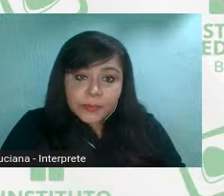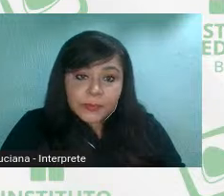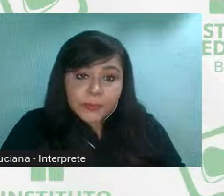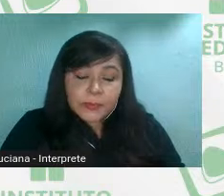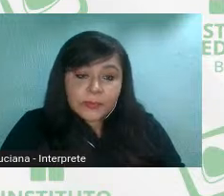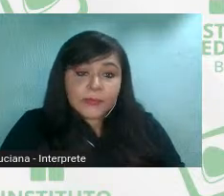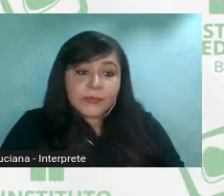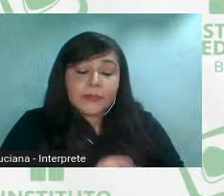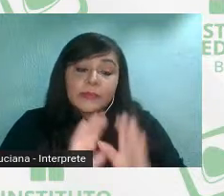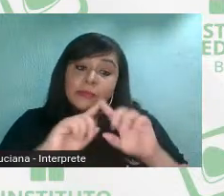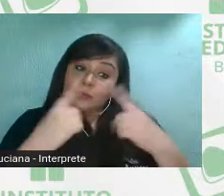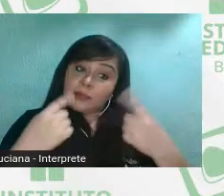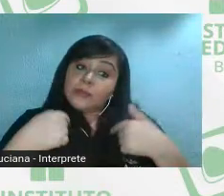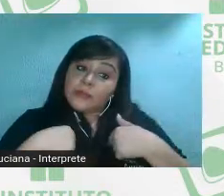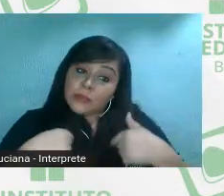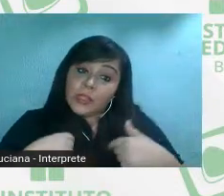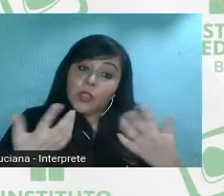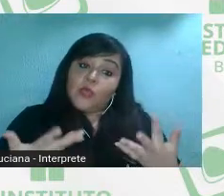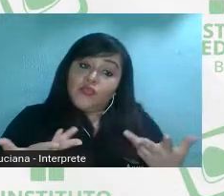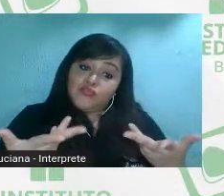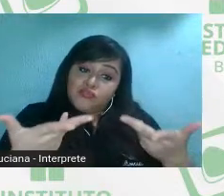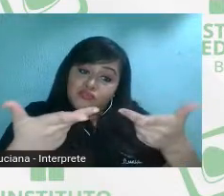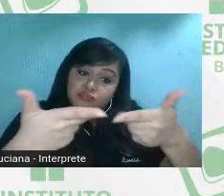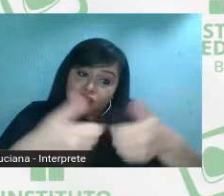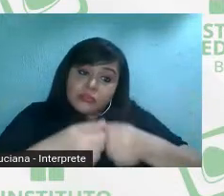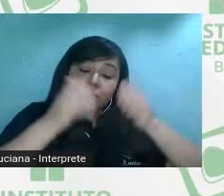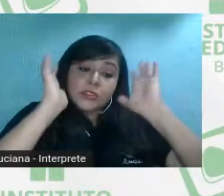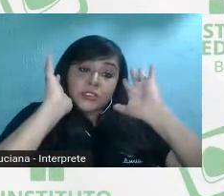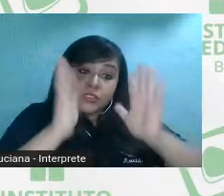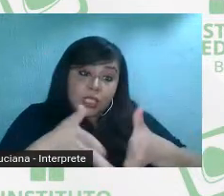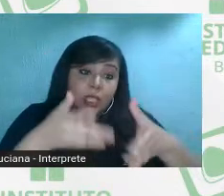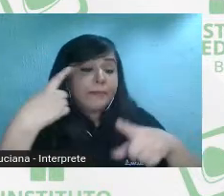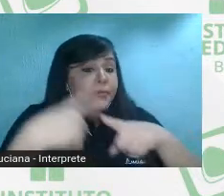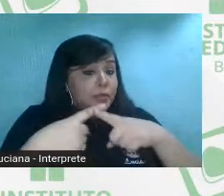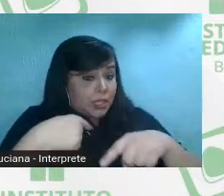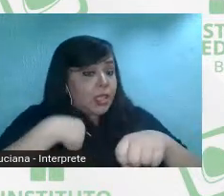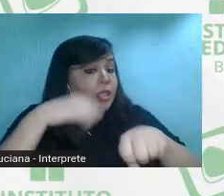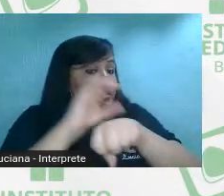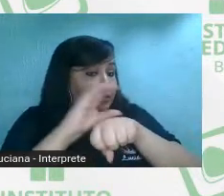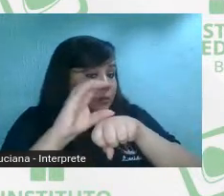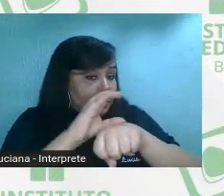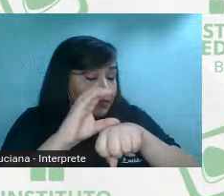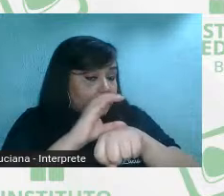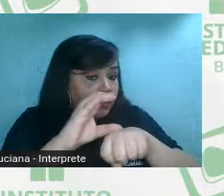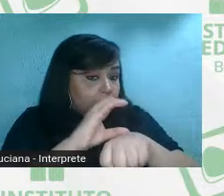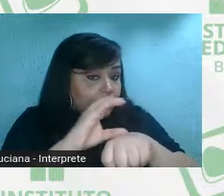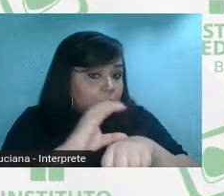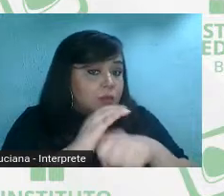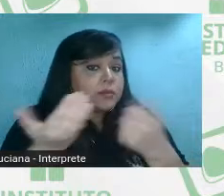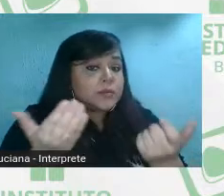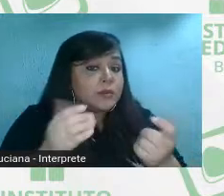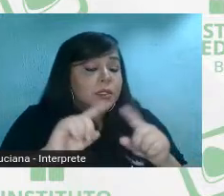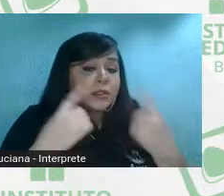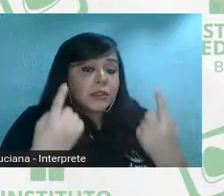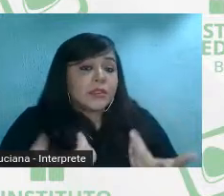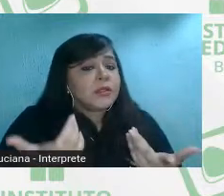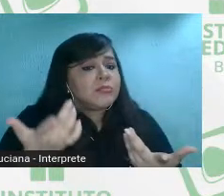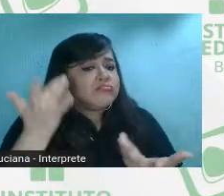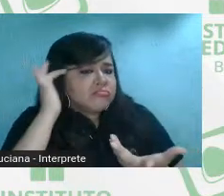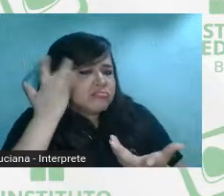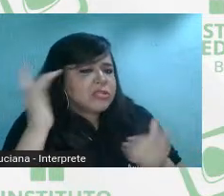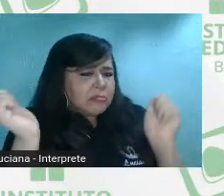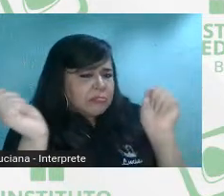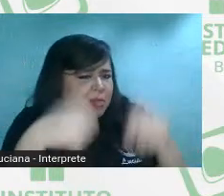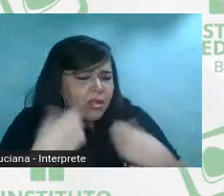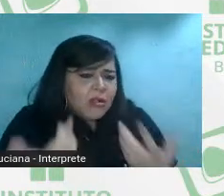sou qualificado, pois realizei um curso, e eu acharia que também poderia mandar algumas atividades,